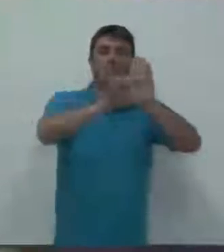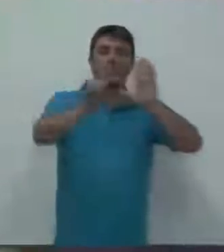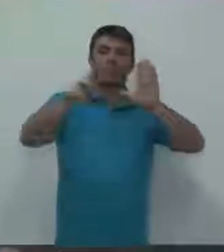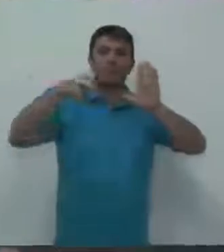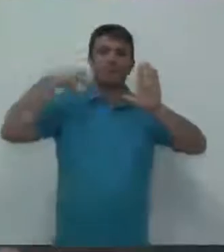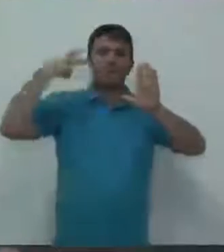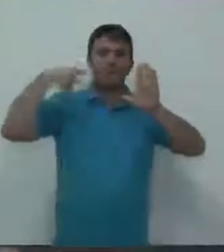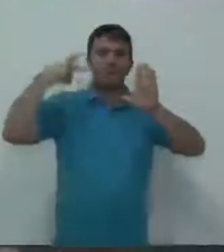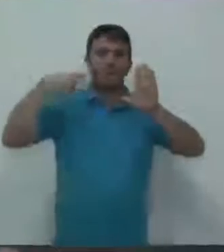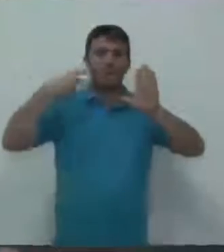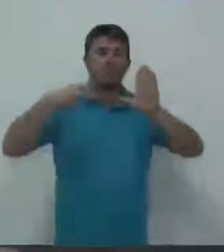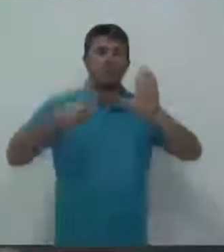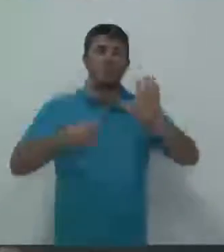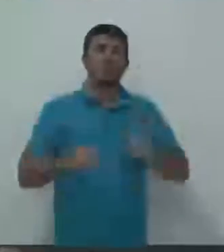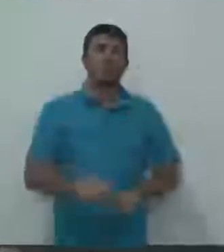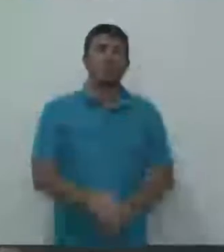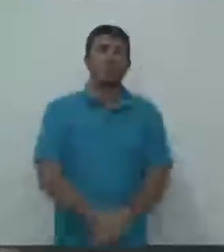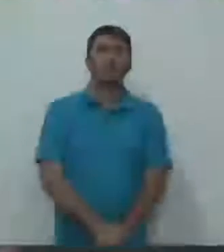Englobadas, né?